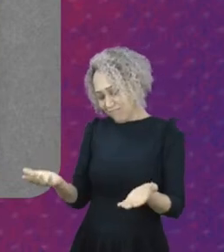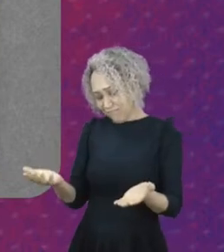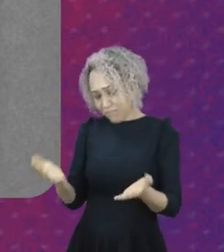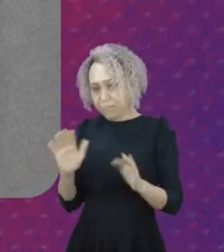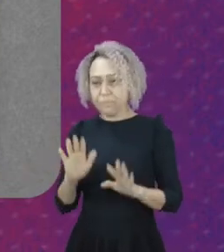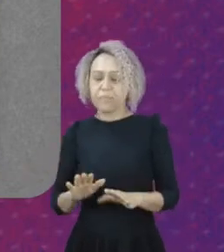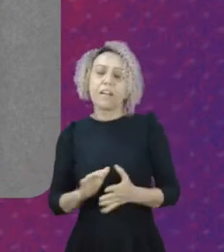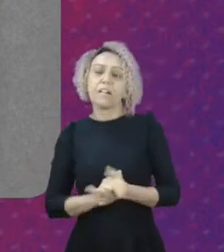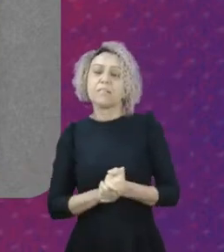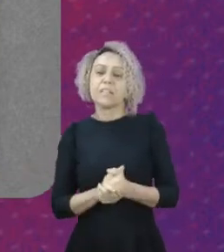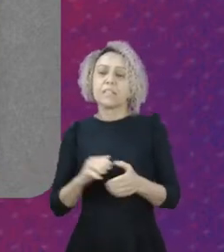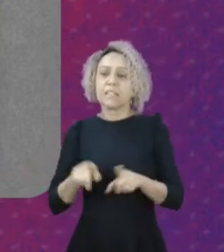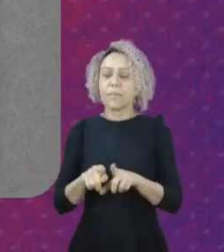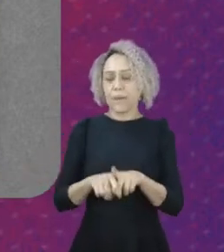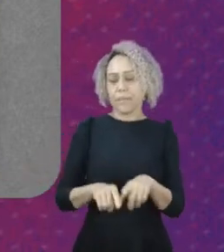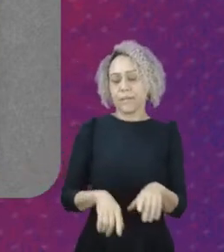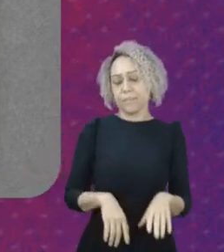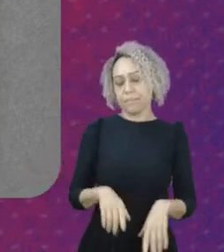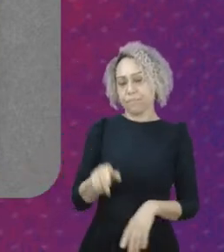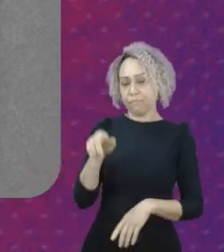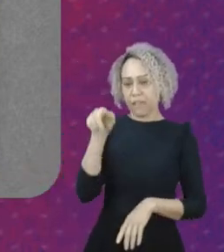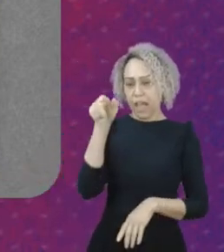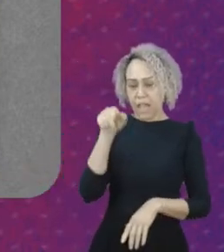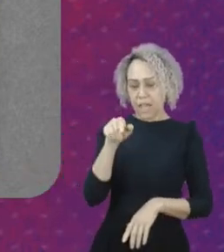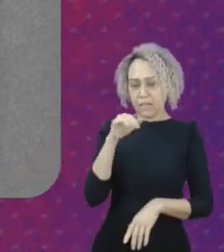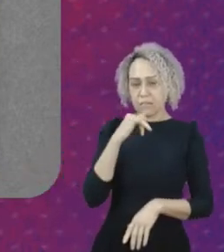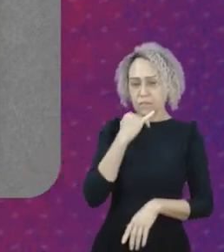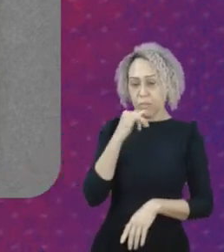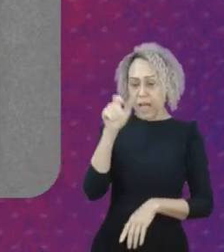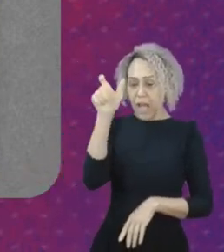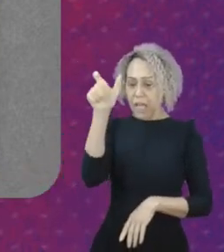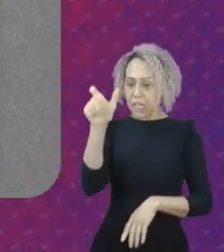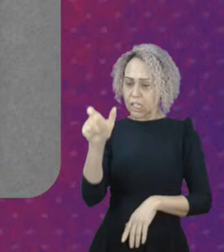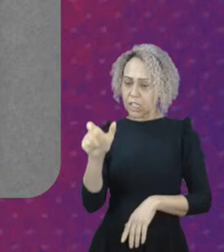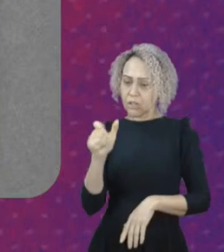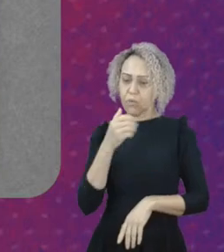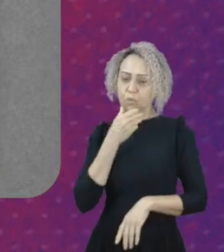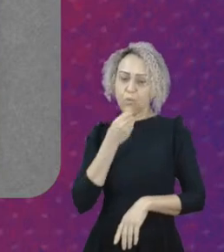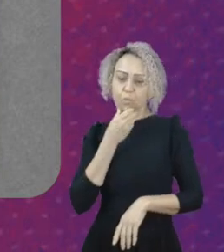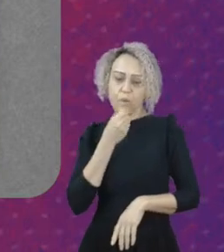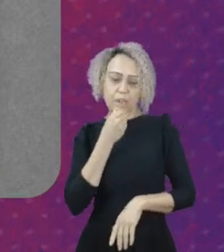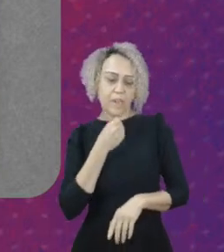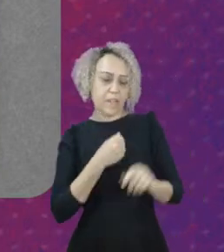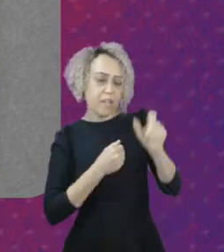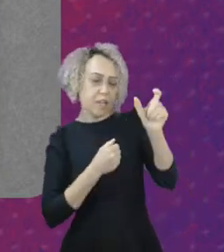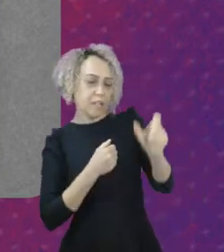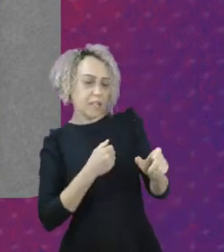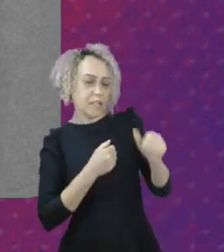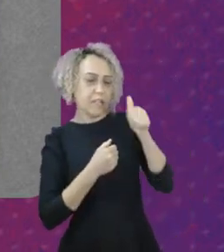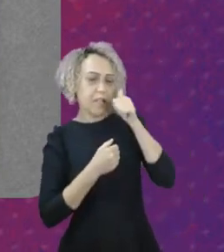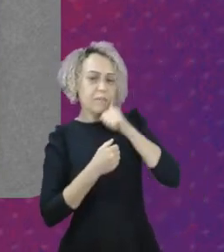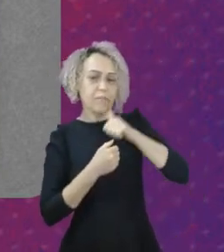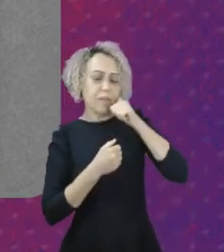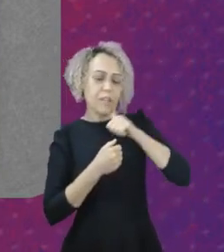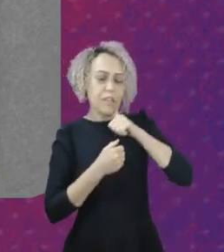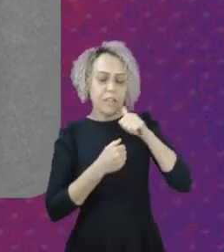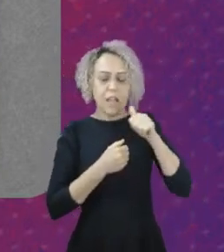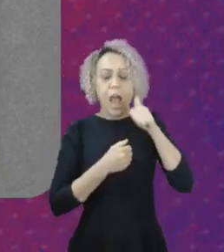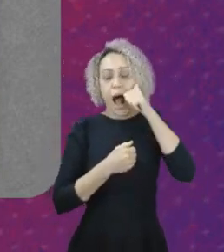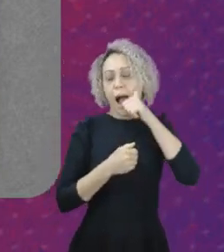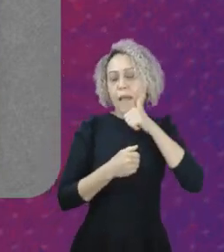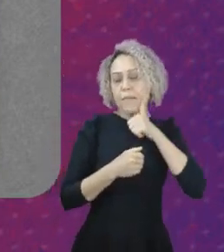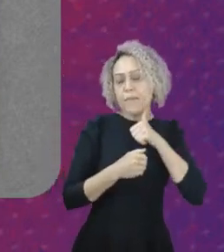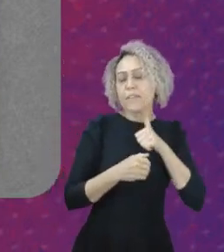brinquedos que são determinantes do que vai ser esse trabalho no futuro. As meninas sempre com brinquedos relacionados à questão